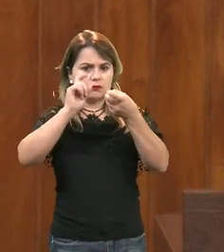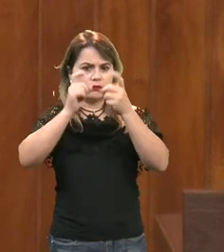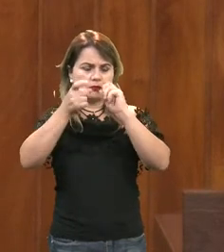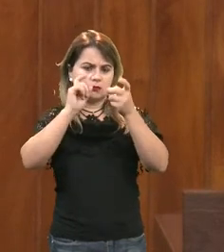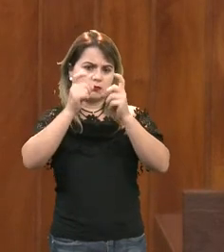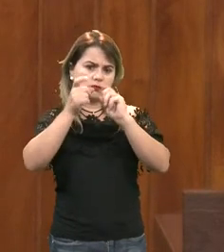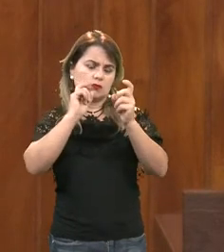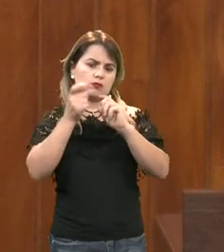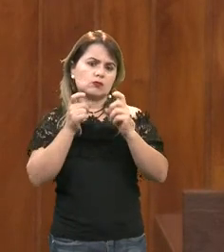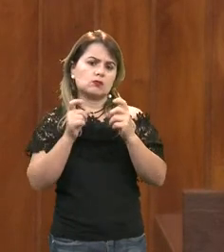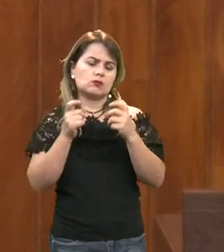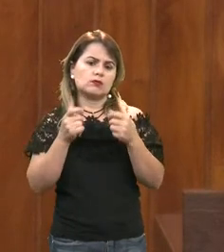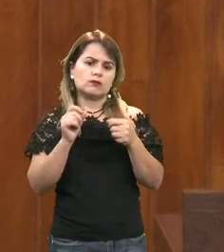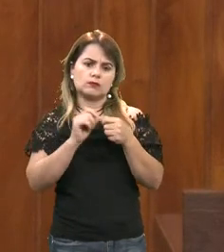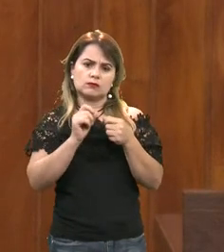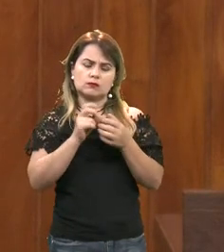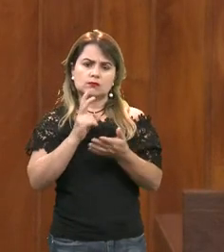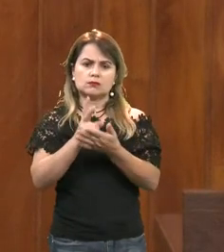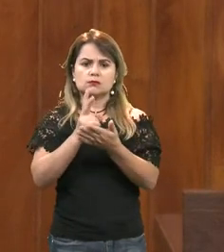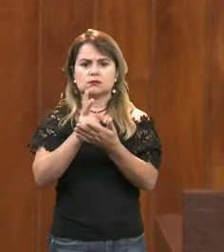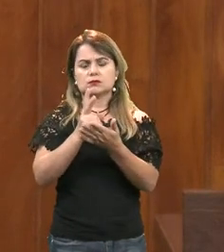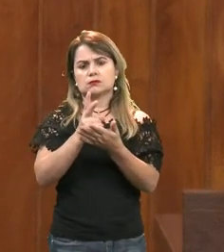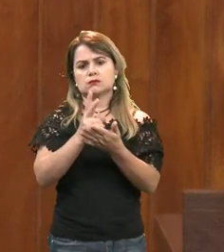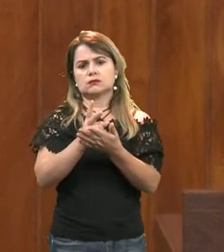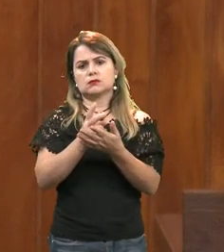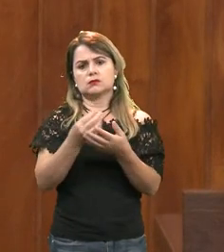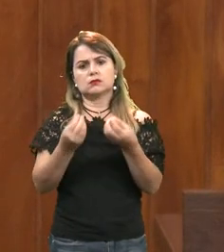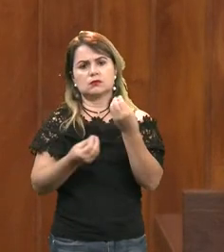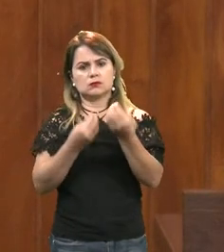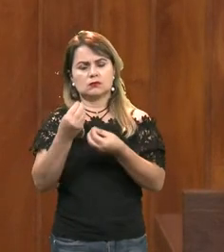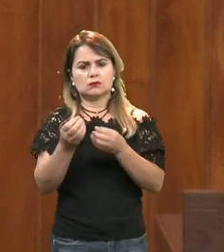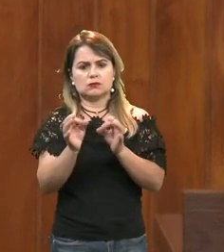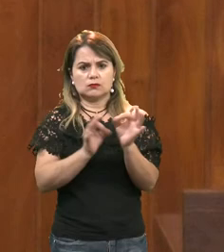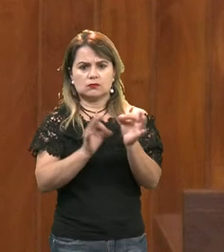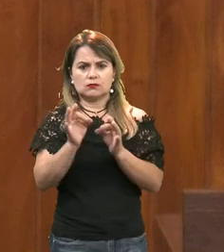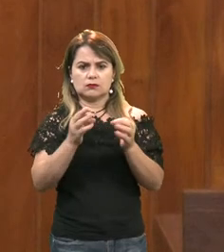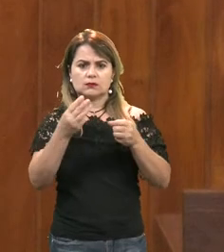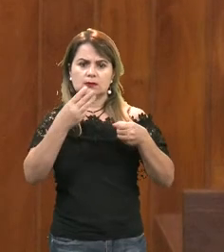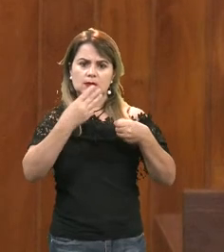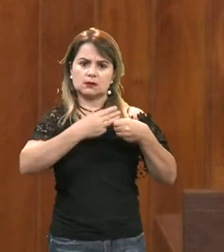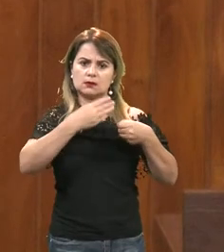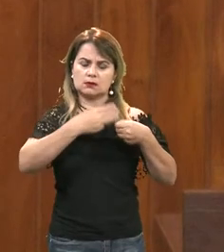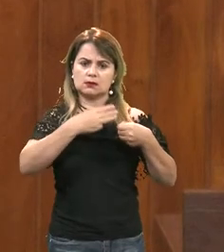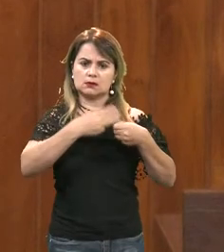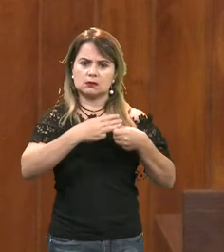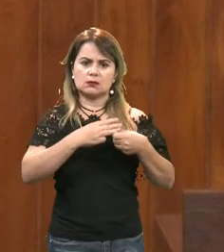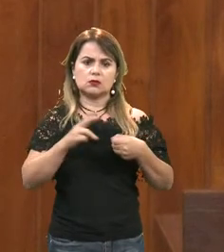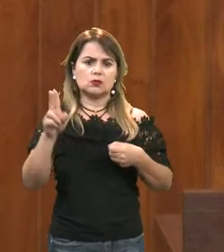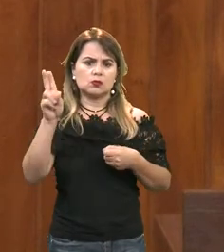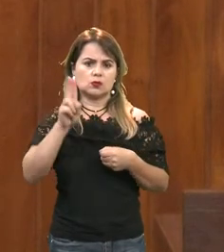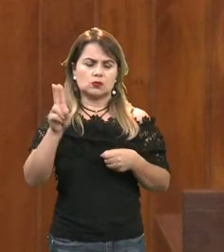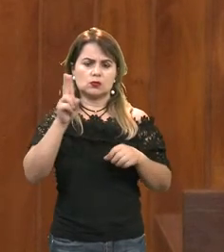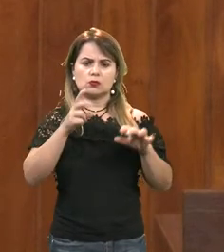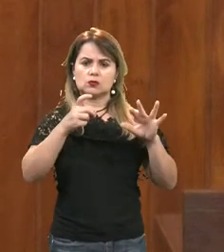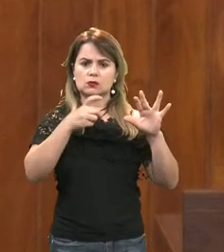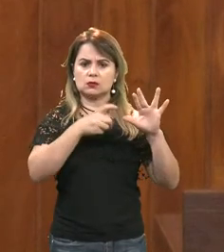e reformular ações para a consolidação do Plano Municipal de Uso Medicinal de